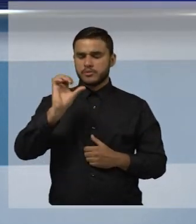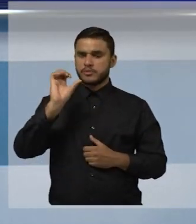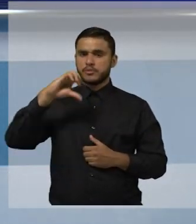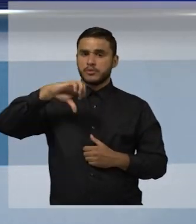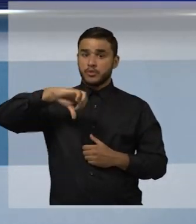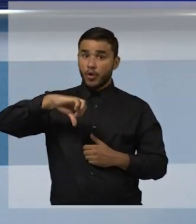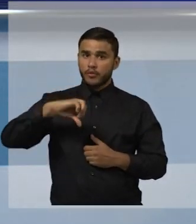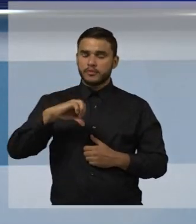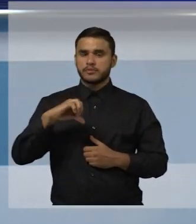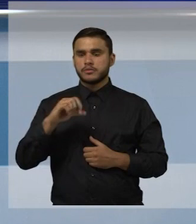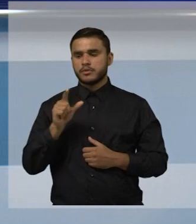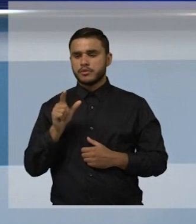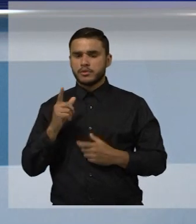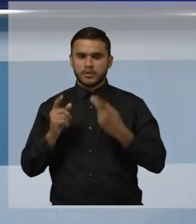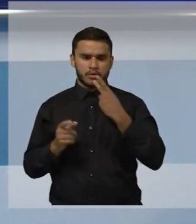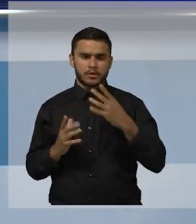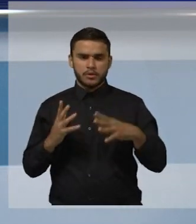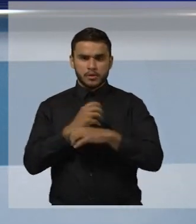demais